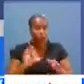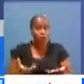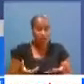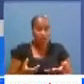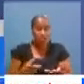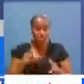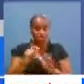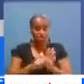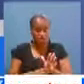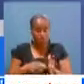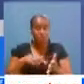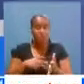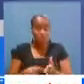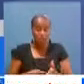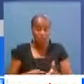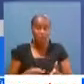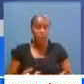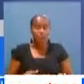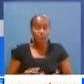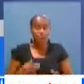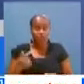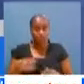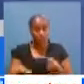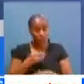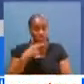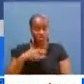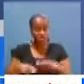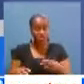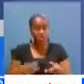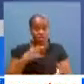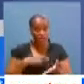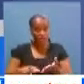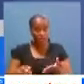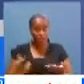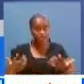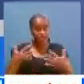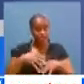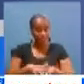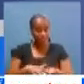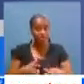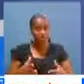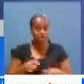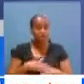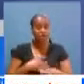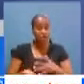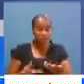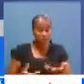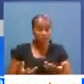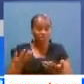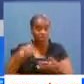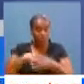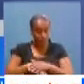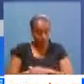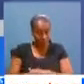normas técnicas para injetar energia elétrica na rede, quais são as normas técnicas para fazer a